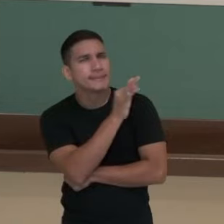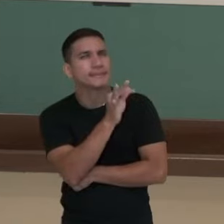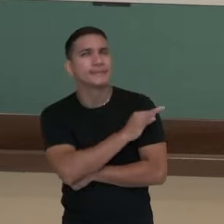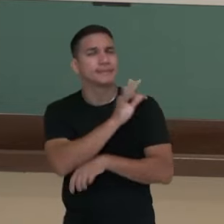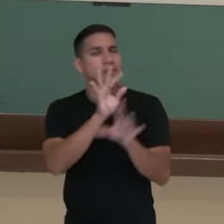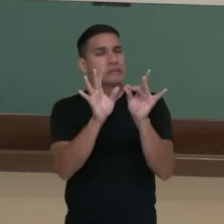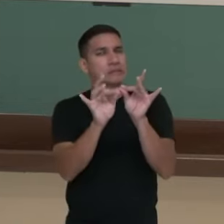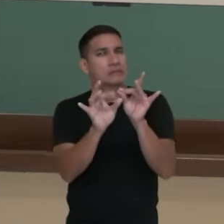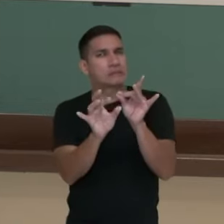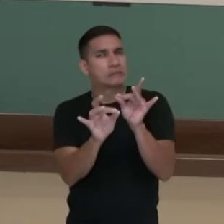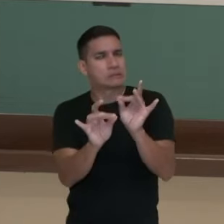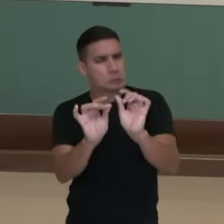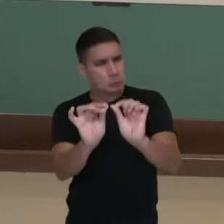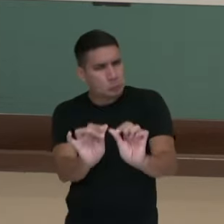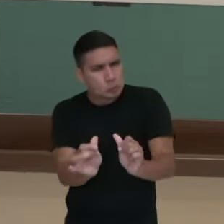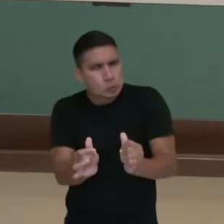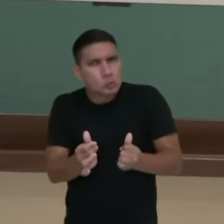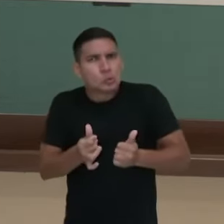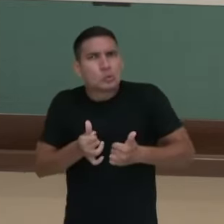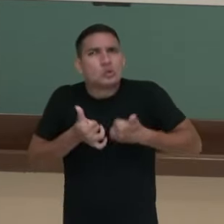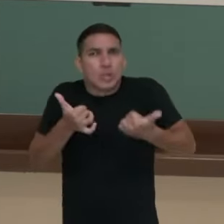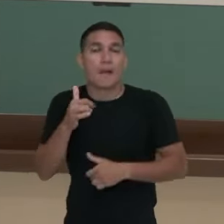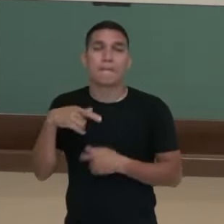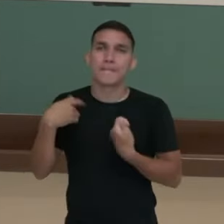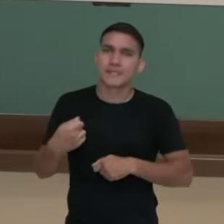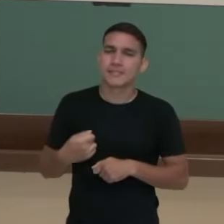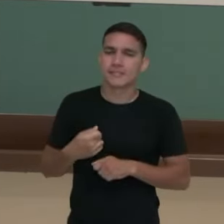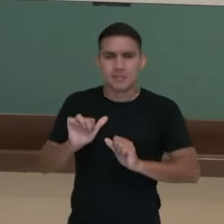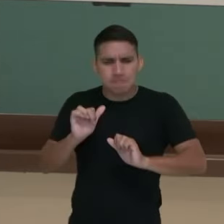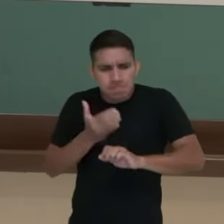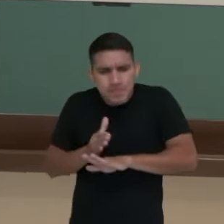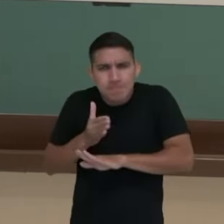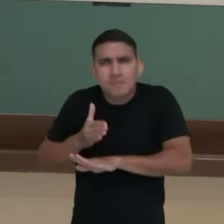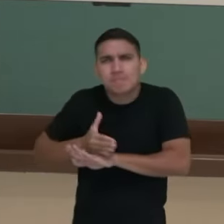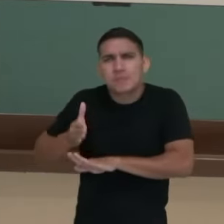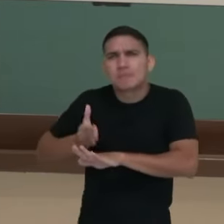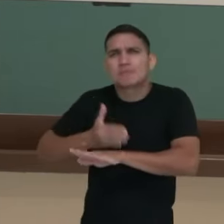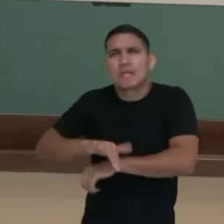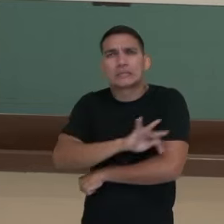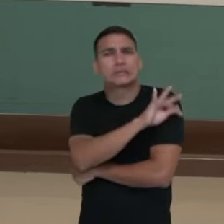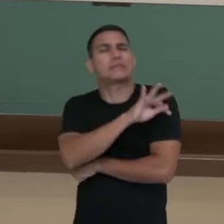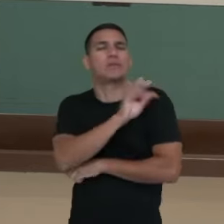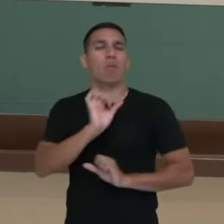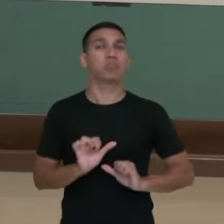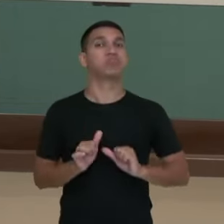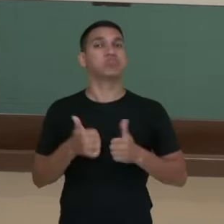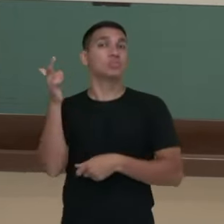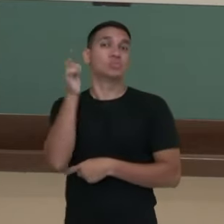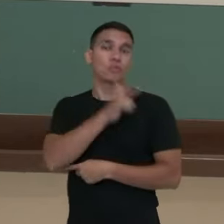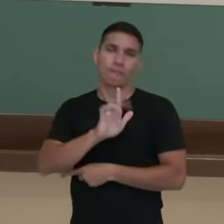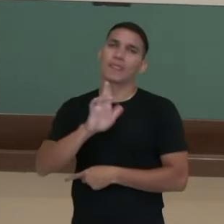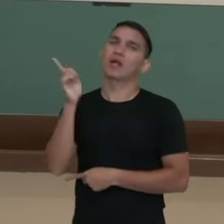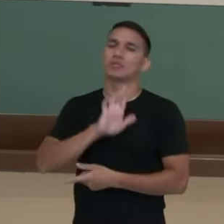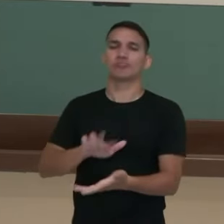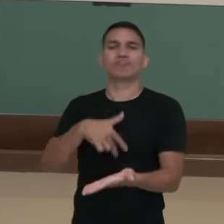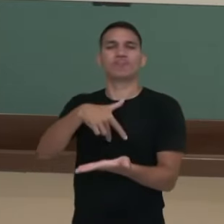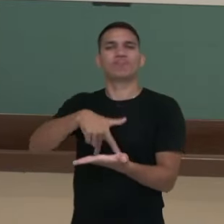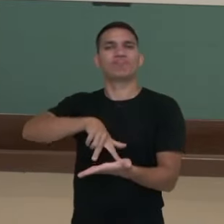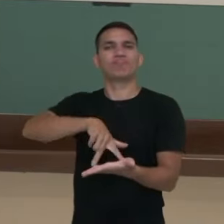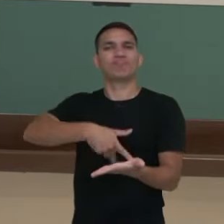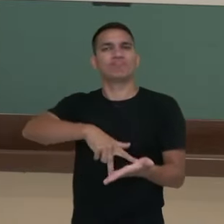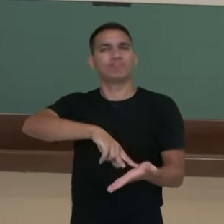muito aprimorada, Os bailarinos têm que desenvolver uma técnica muito boa para poder dançar,